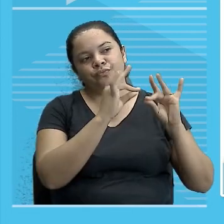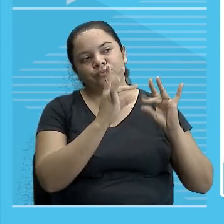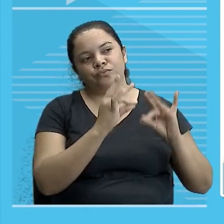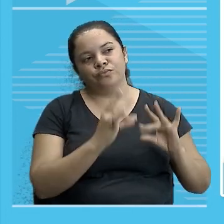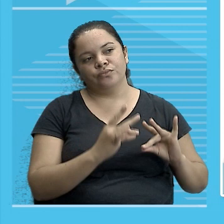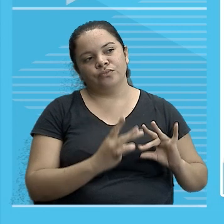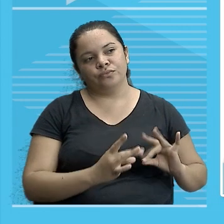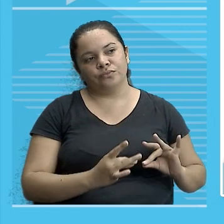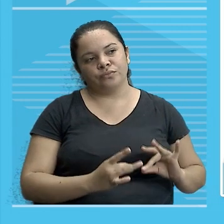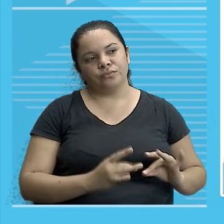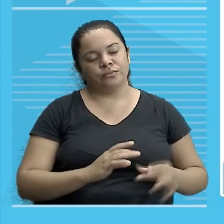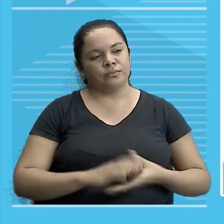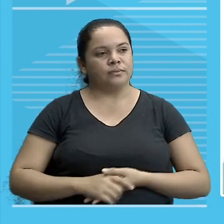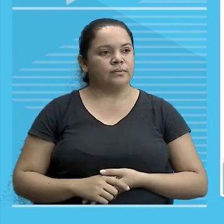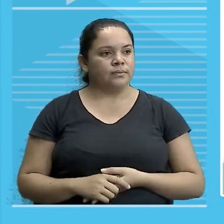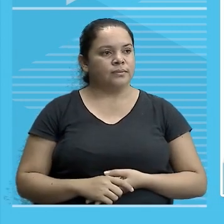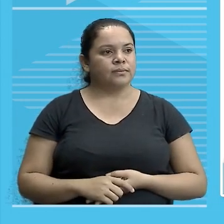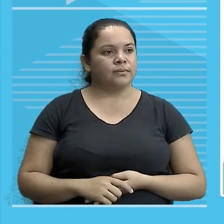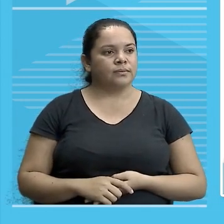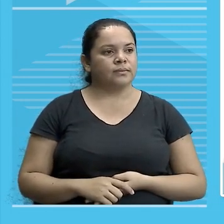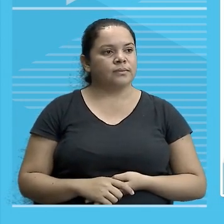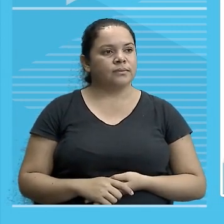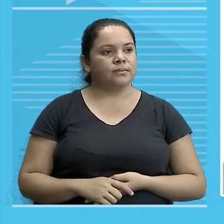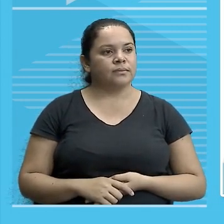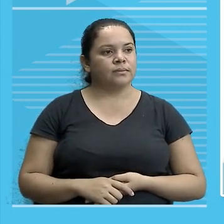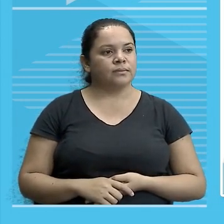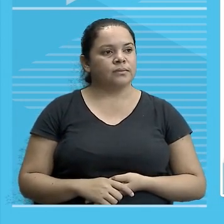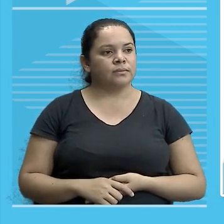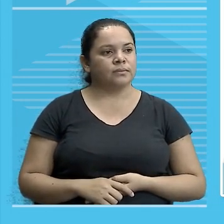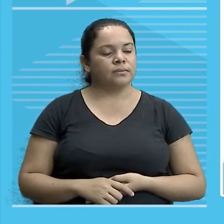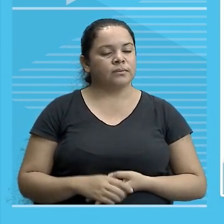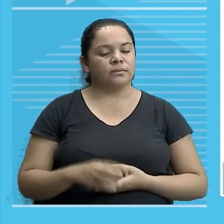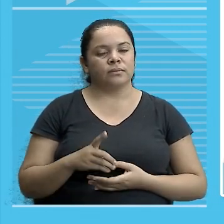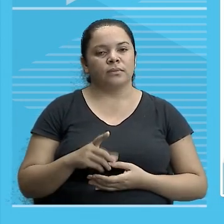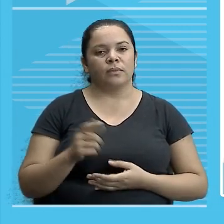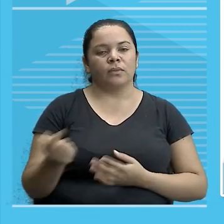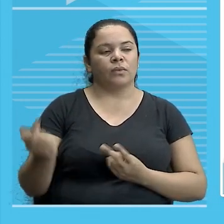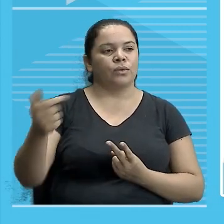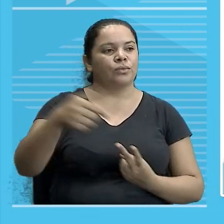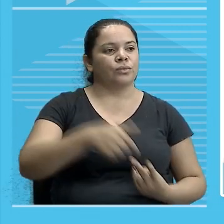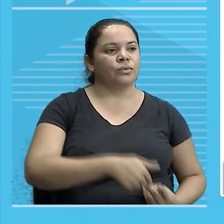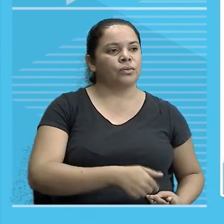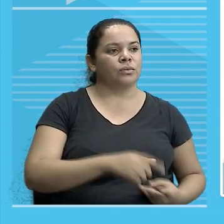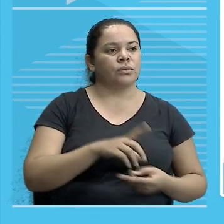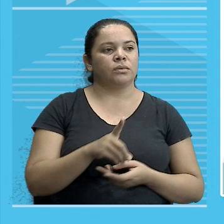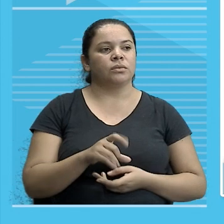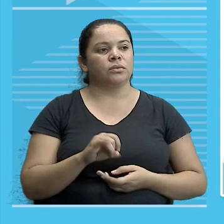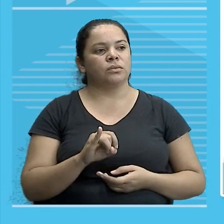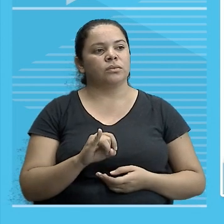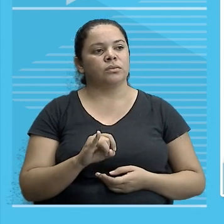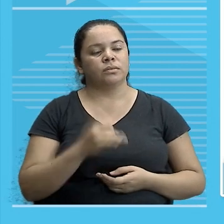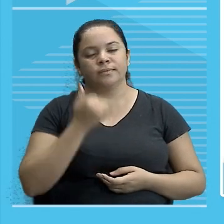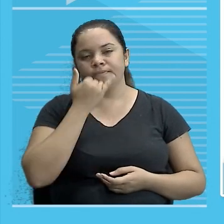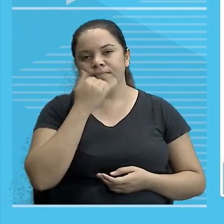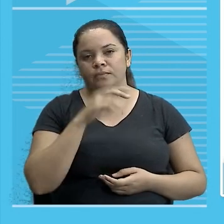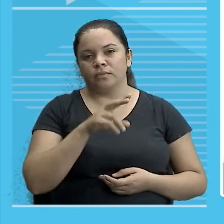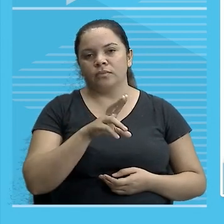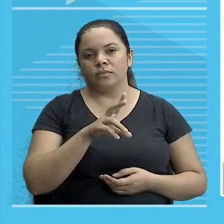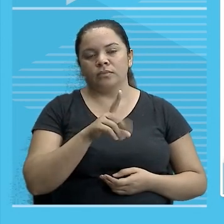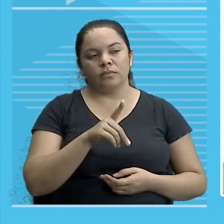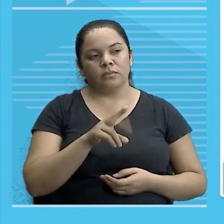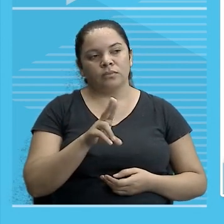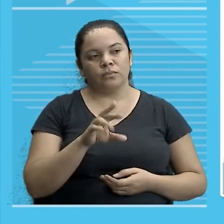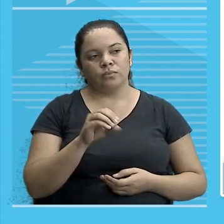pilórico, essa regiãozinha aqui, ó. E aqui você tem o duodeno. Aí só aí você tem cárdia, que